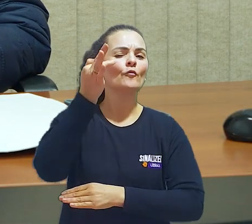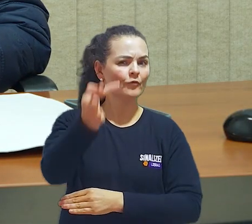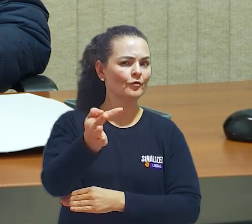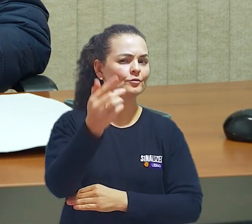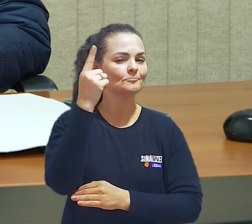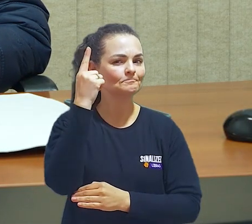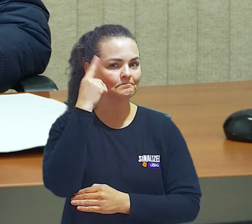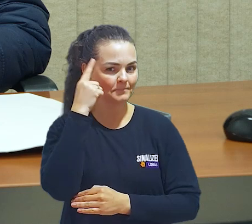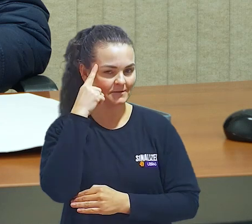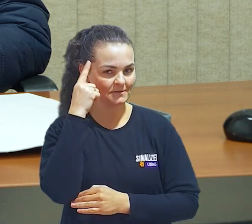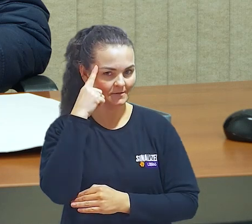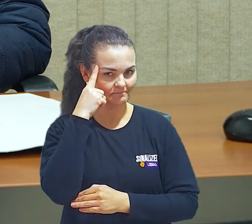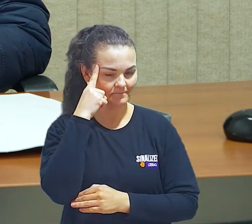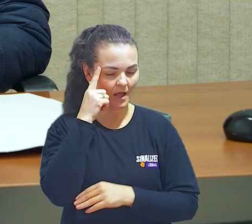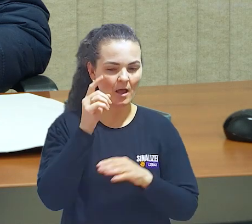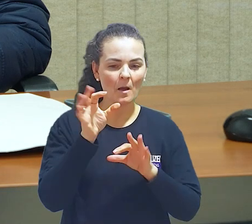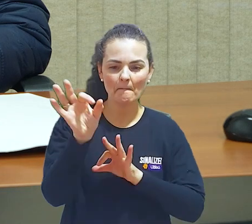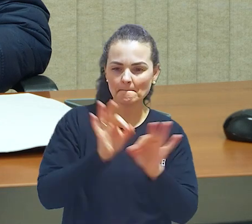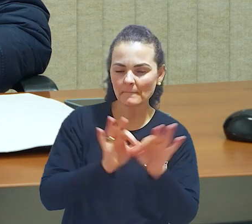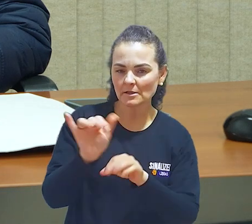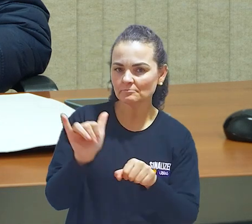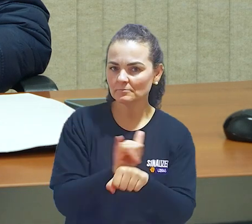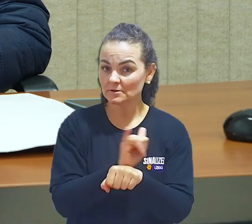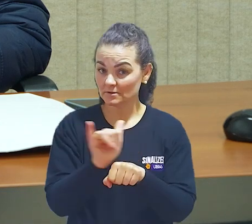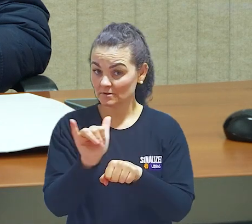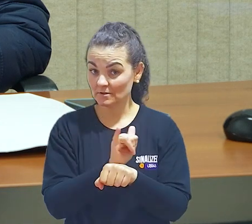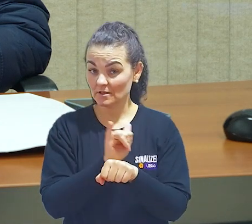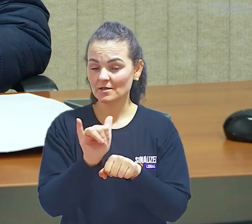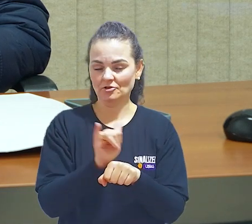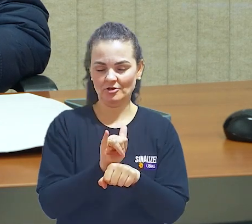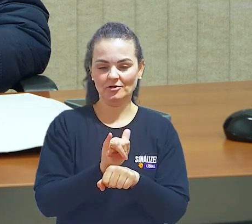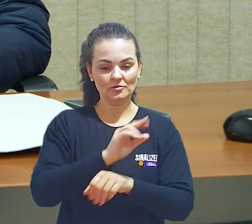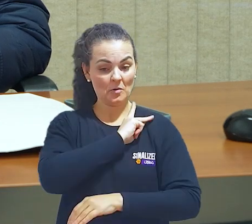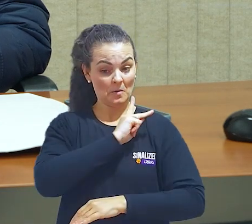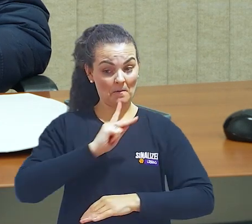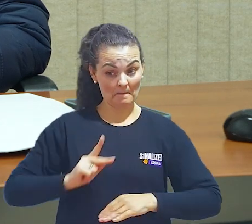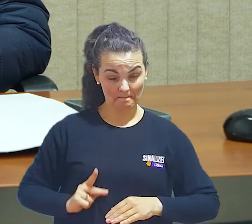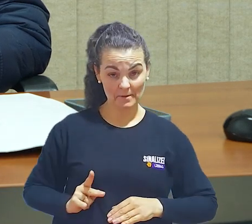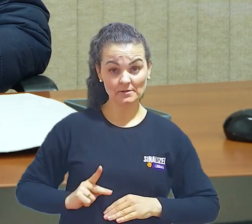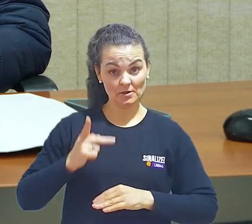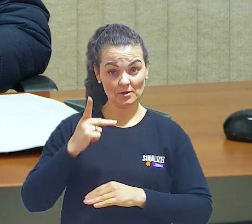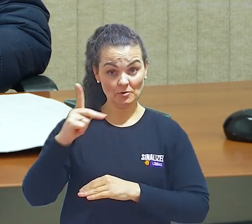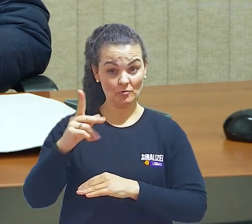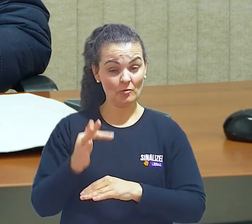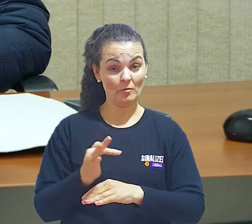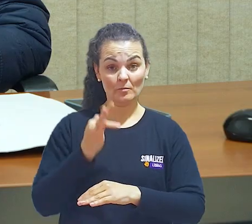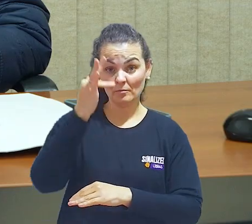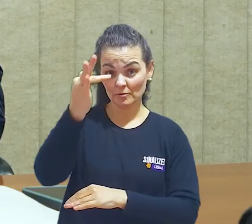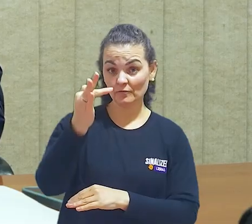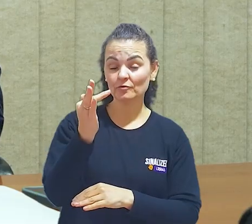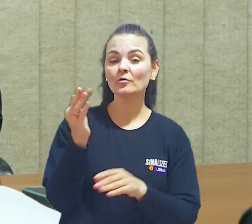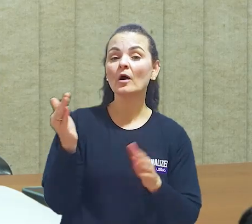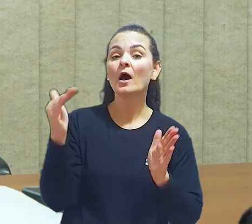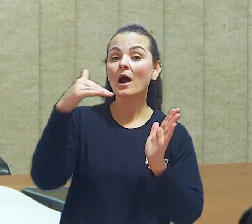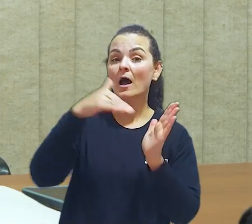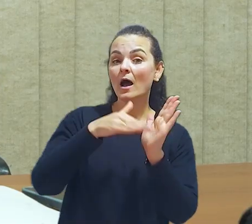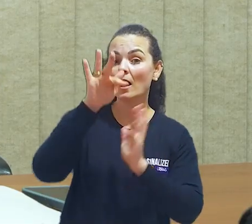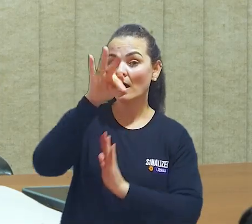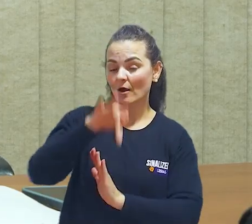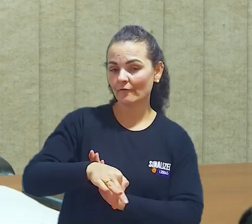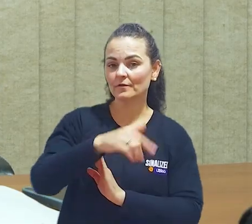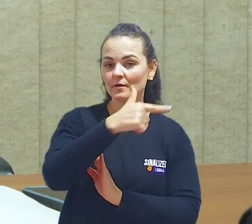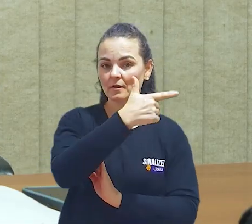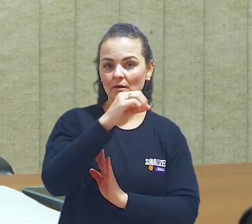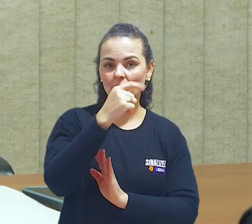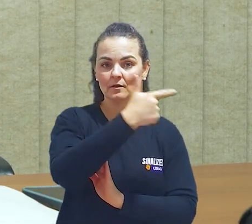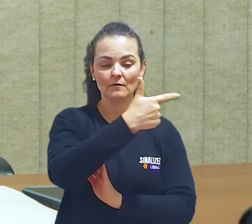que sustentam o planejamento estratégico da sua gestão como presidente para o resto de 2025? Continuar neste